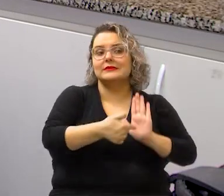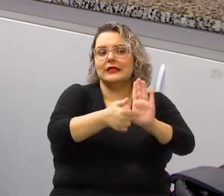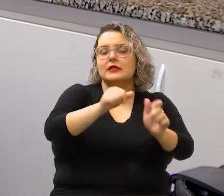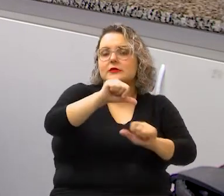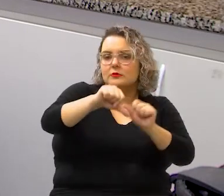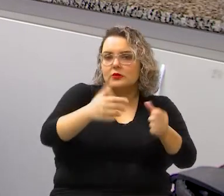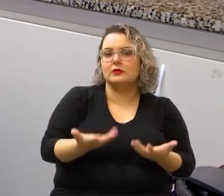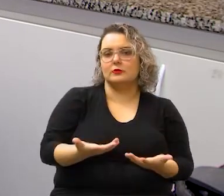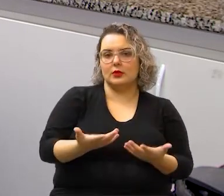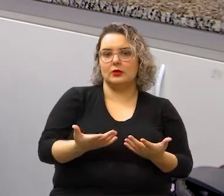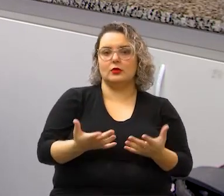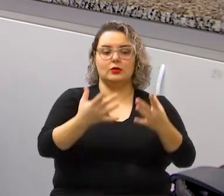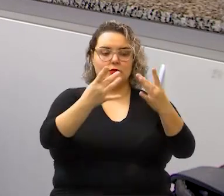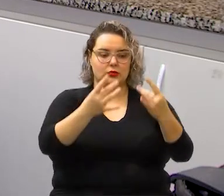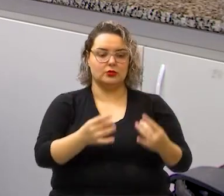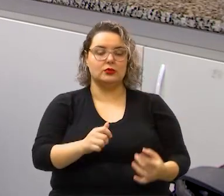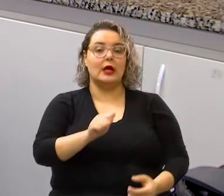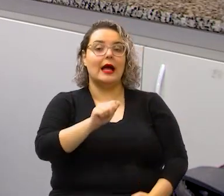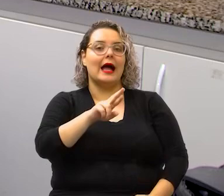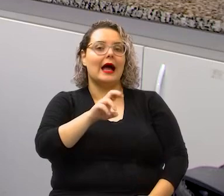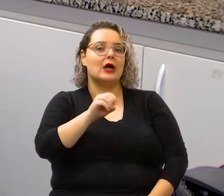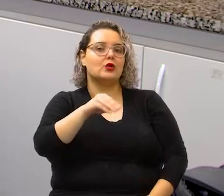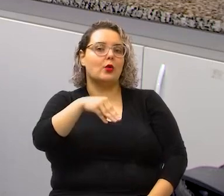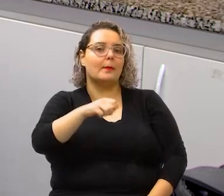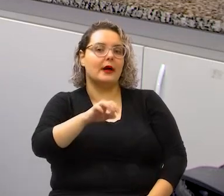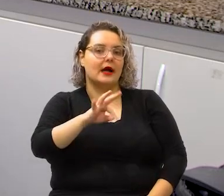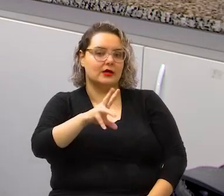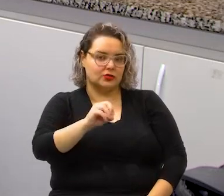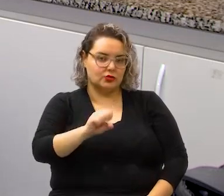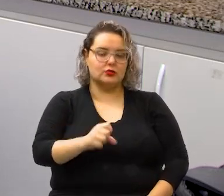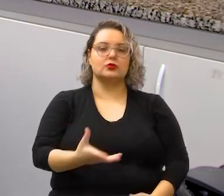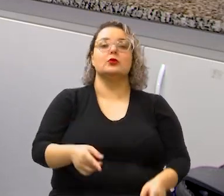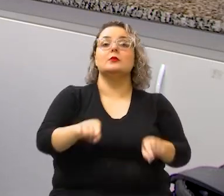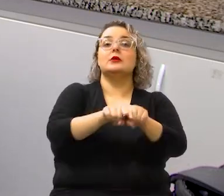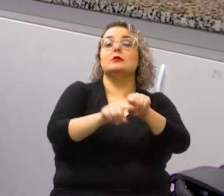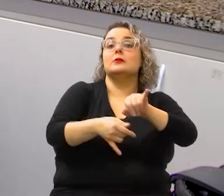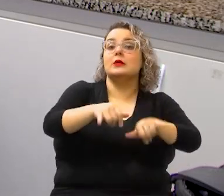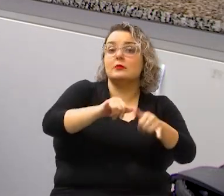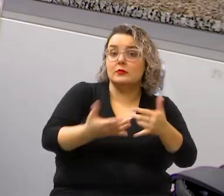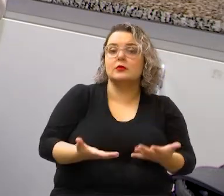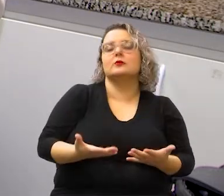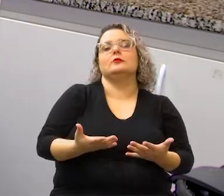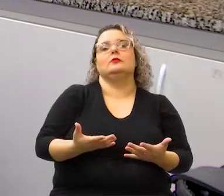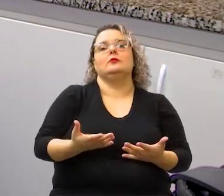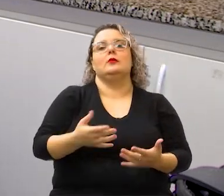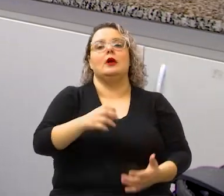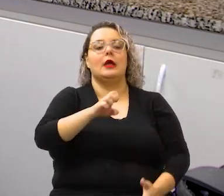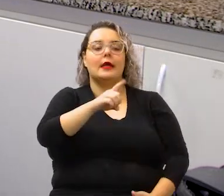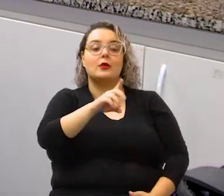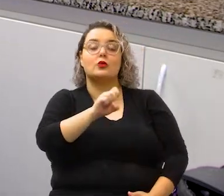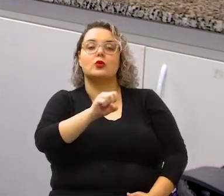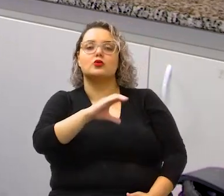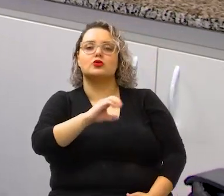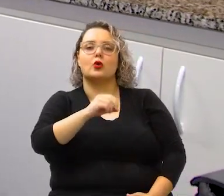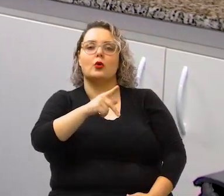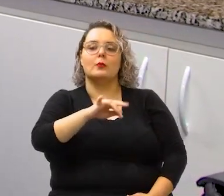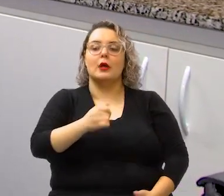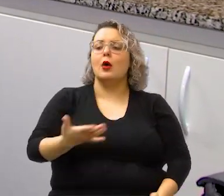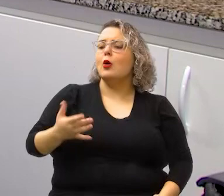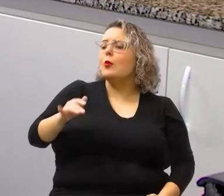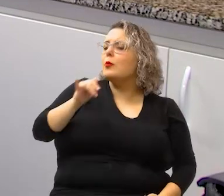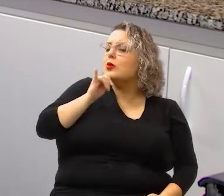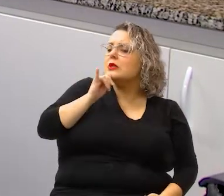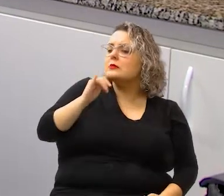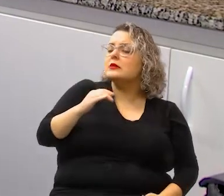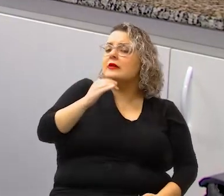parâmetro dos compostos aromáticos, quanto nas ligações químicas para a espectroscopia NIR. E nas questões assim como, por